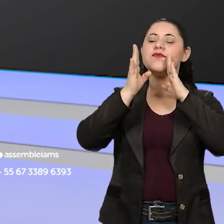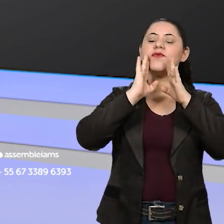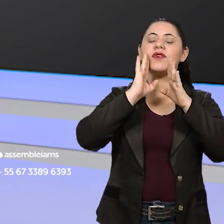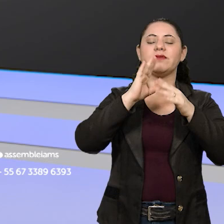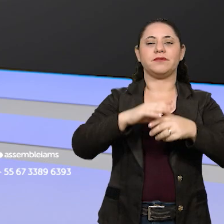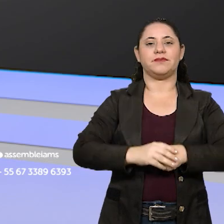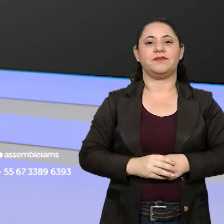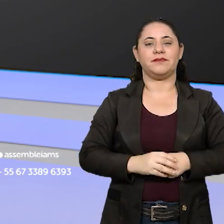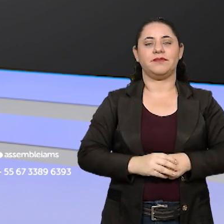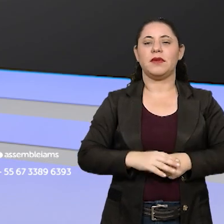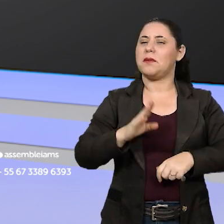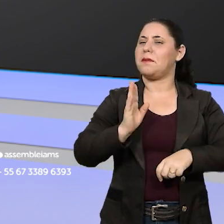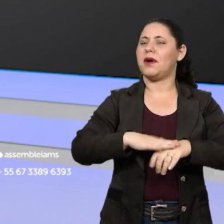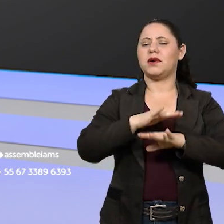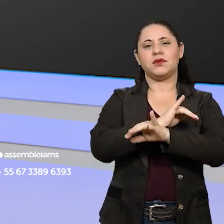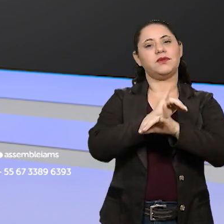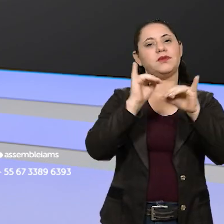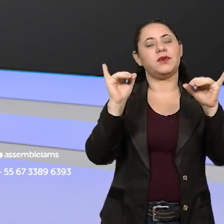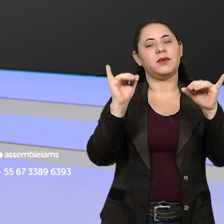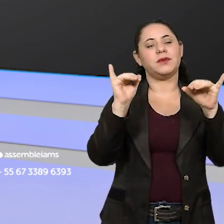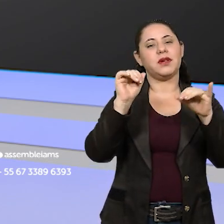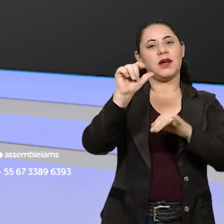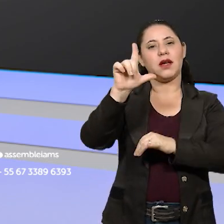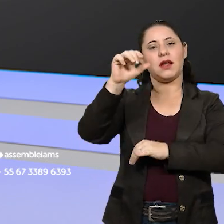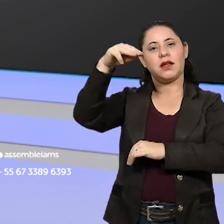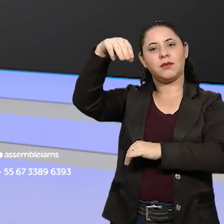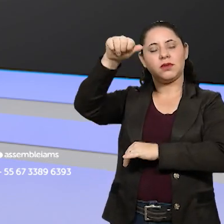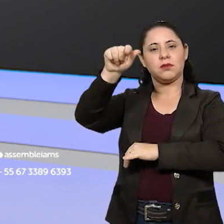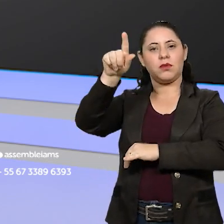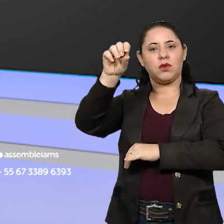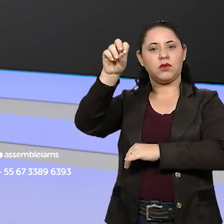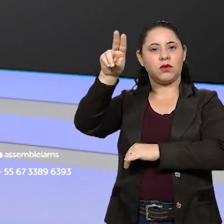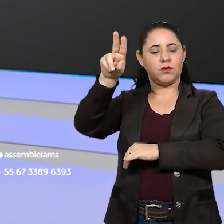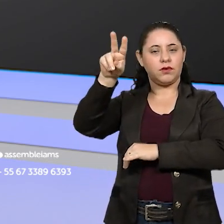Instagram, Facebook e Spotify. Mais informações no